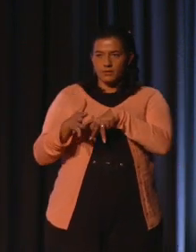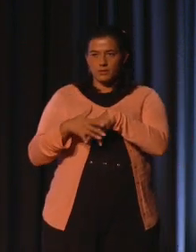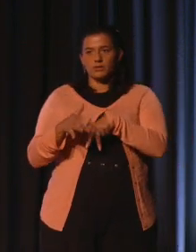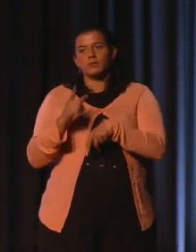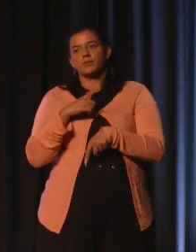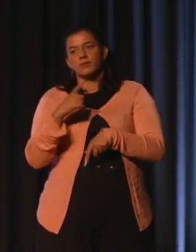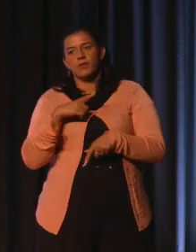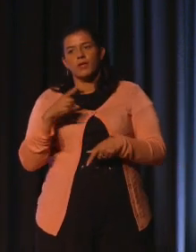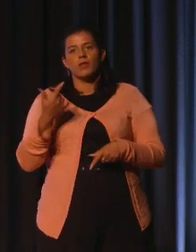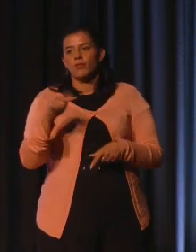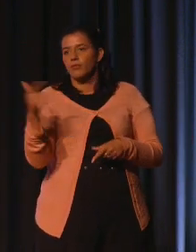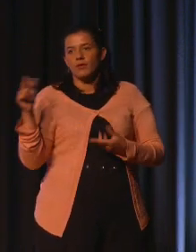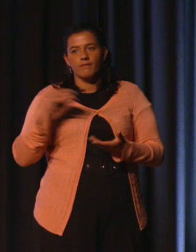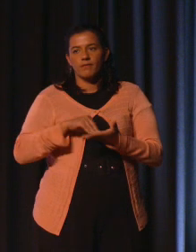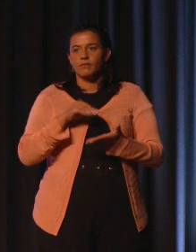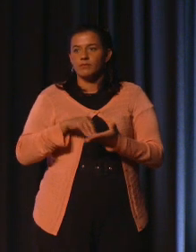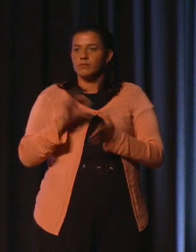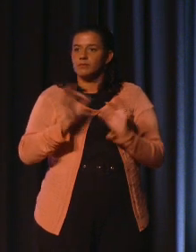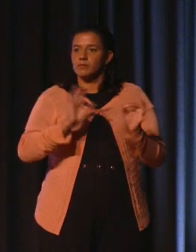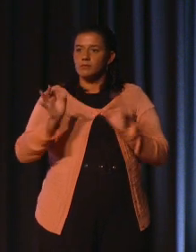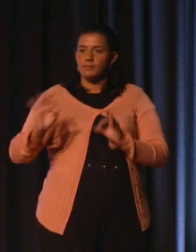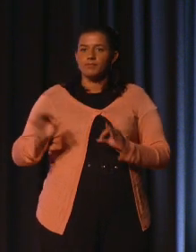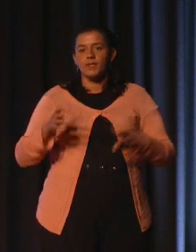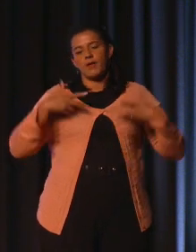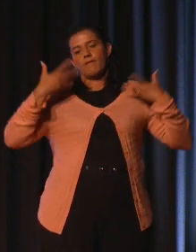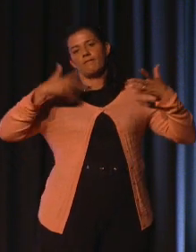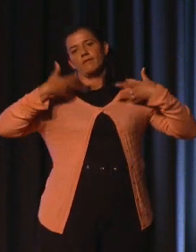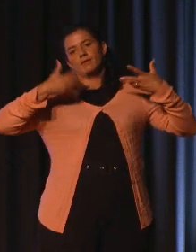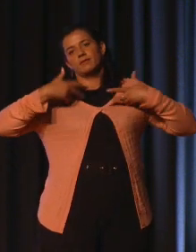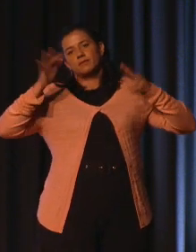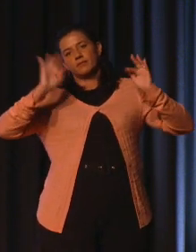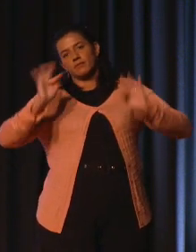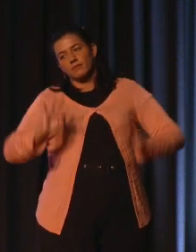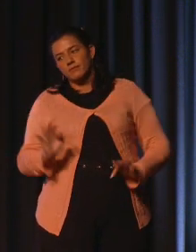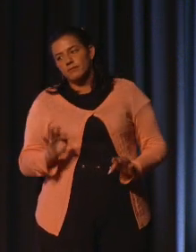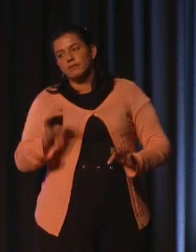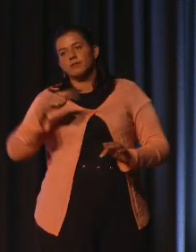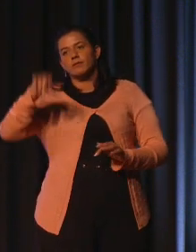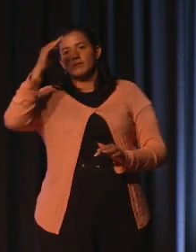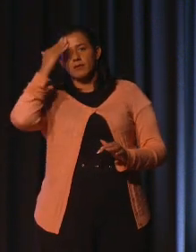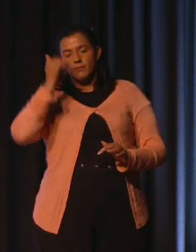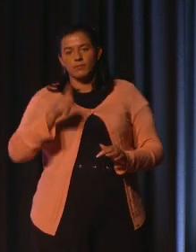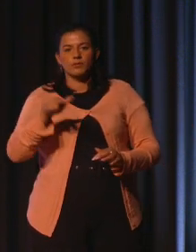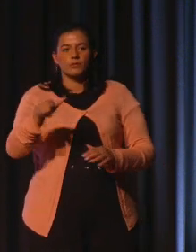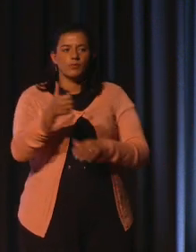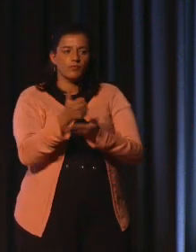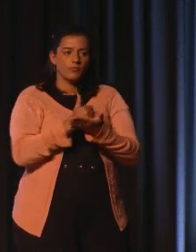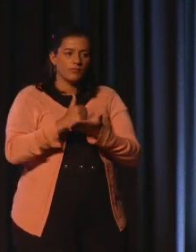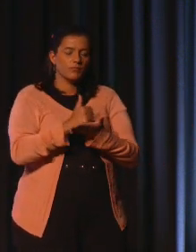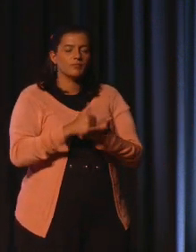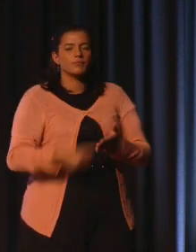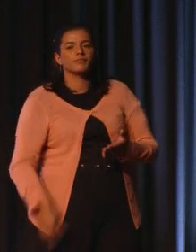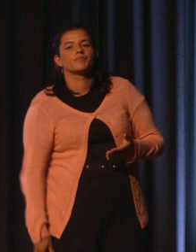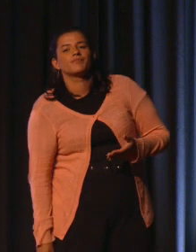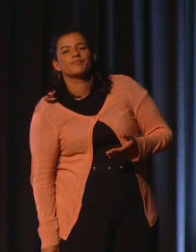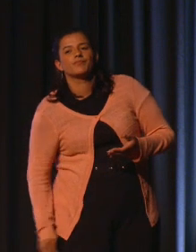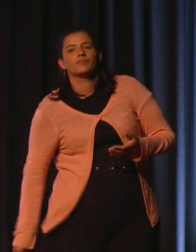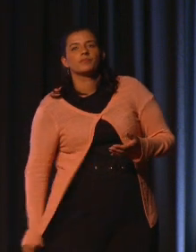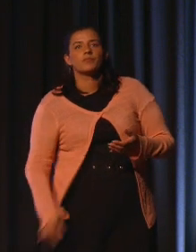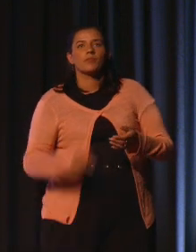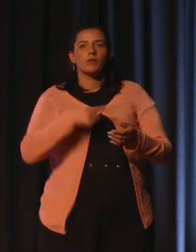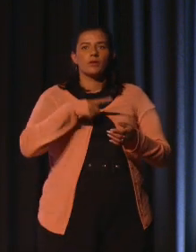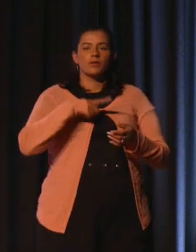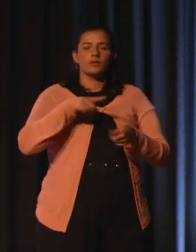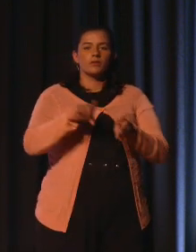e a gente diz assim, não está faltando fator, gente, isso é uma felicidade tão grande. E saber que o farmacêutico está ali para contribuir para isso,